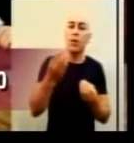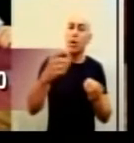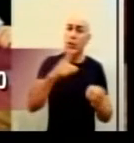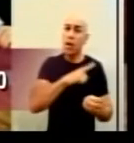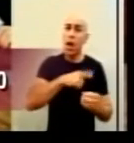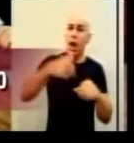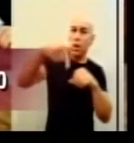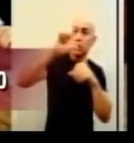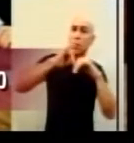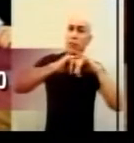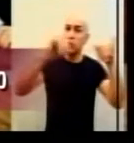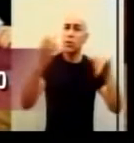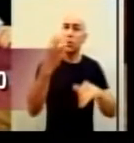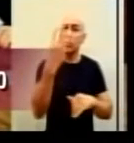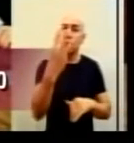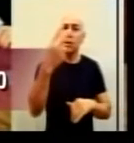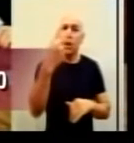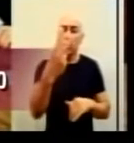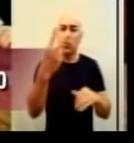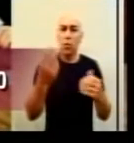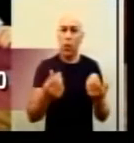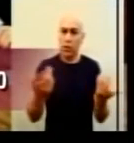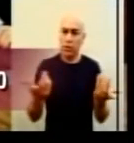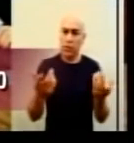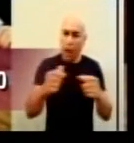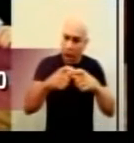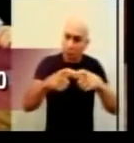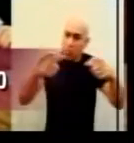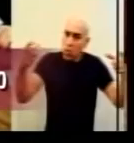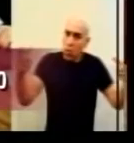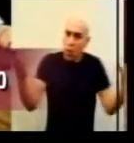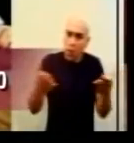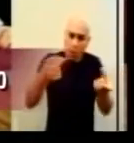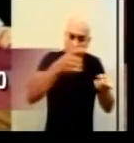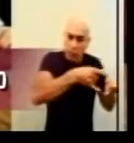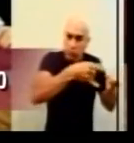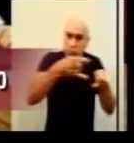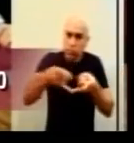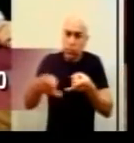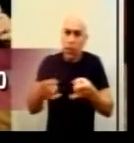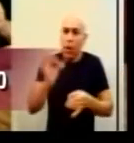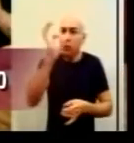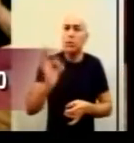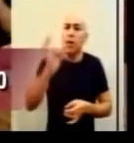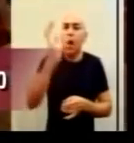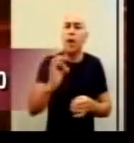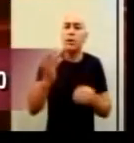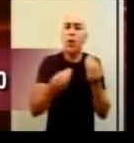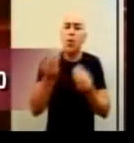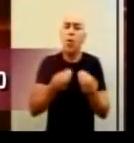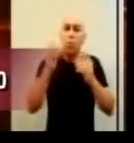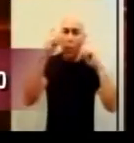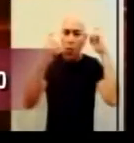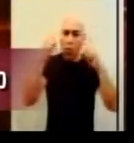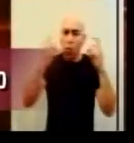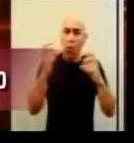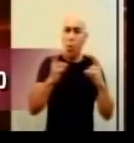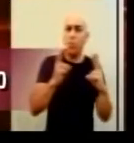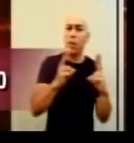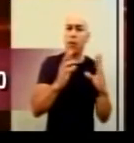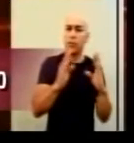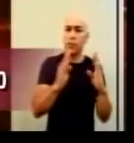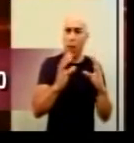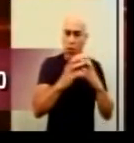leitos. Eles perguntam se houve uma ampliação e se essa taxa preocupa o comitê de alguma forma. Olha, na